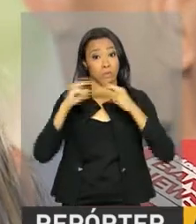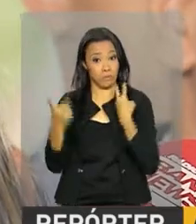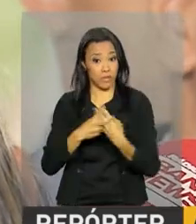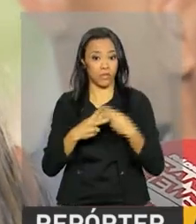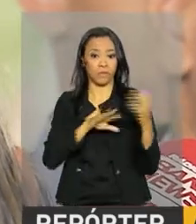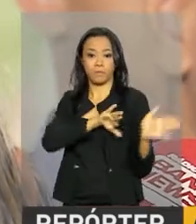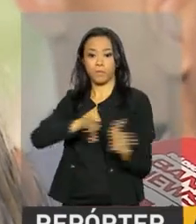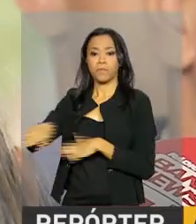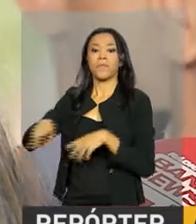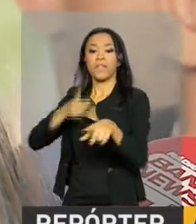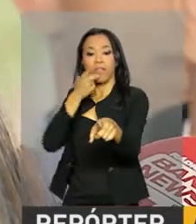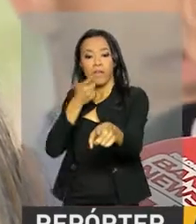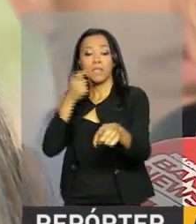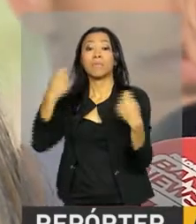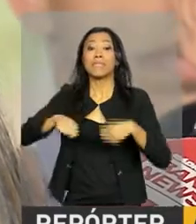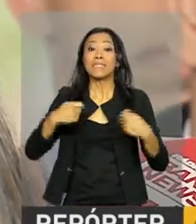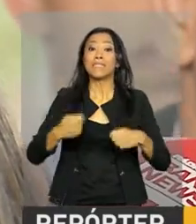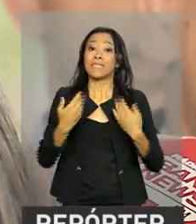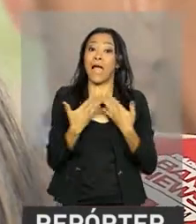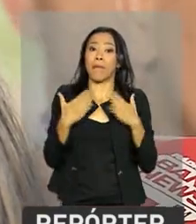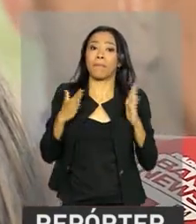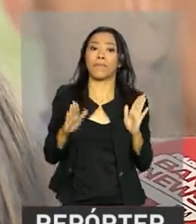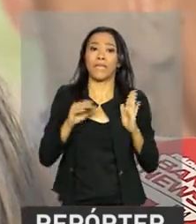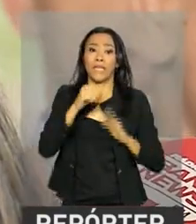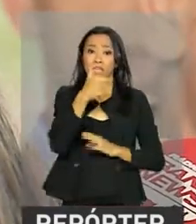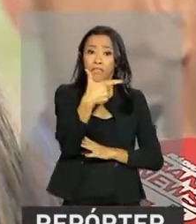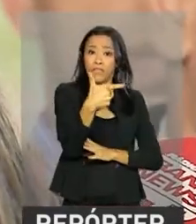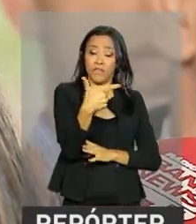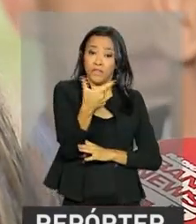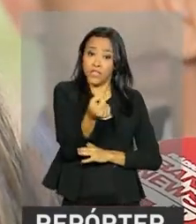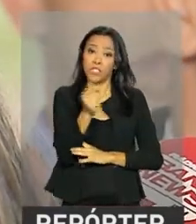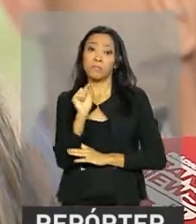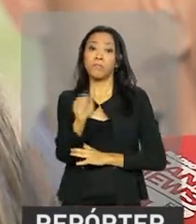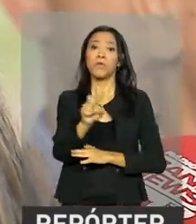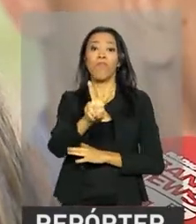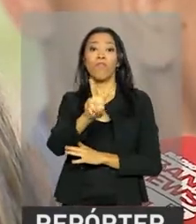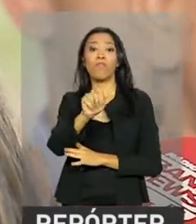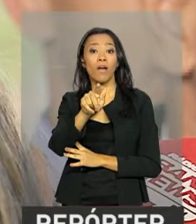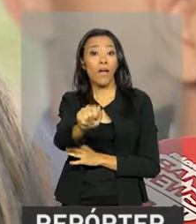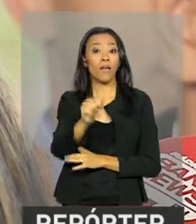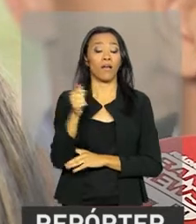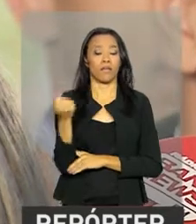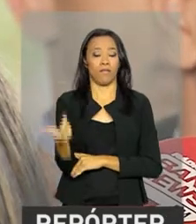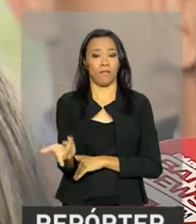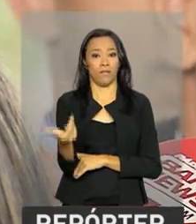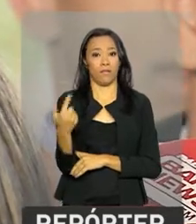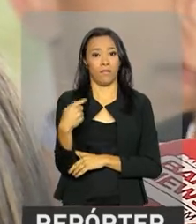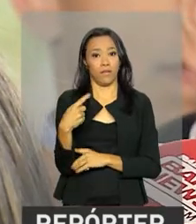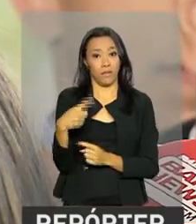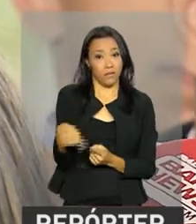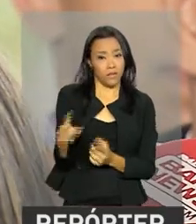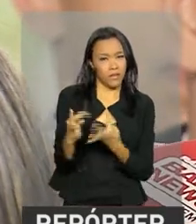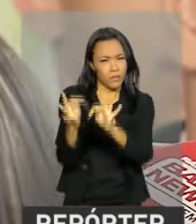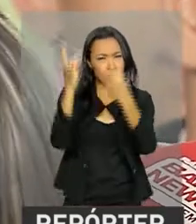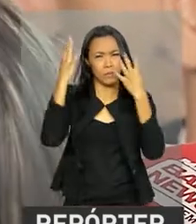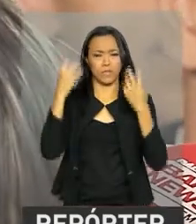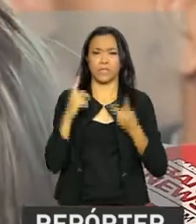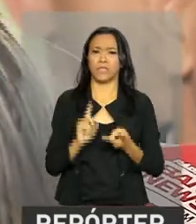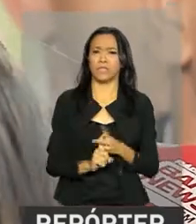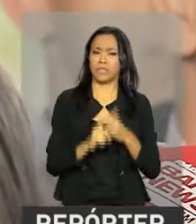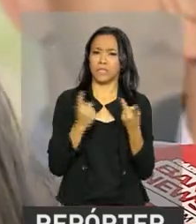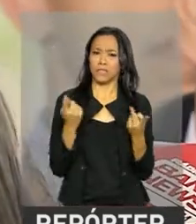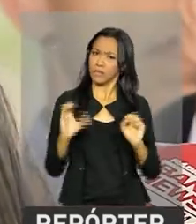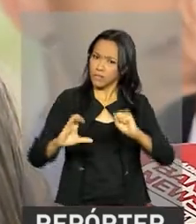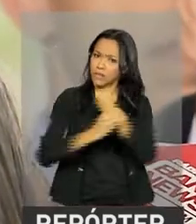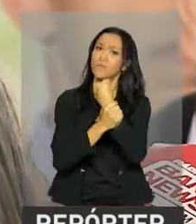foi transferida possível abrir 20 mil vagas mas também para a questão é de inteligência de tecnologia de